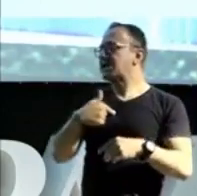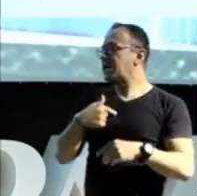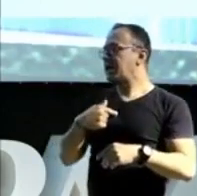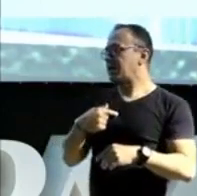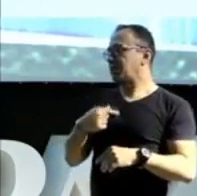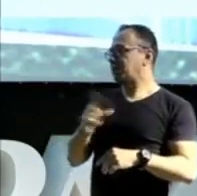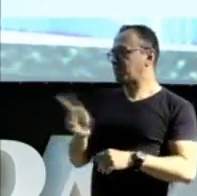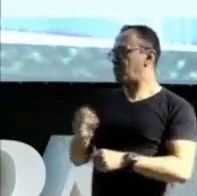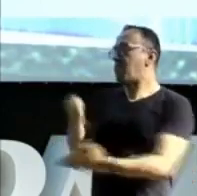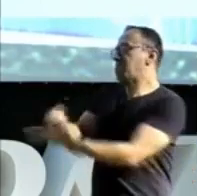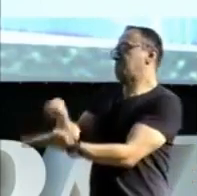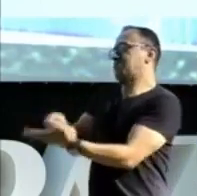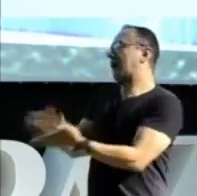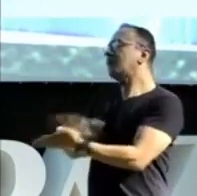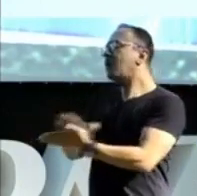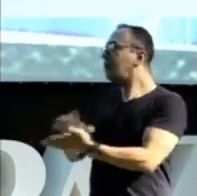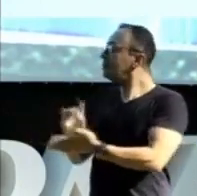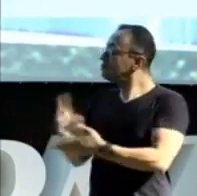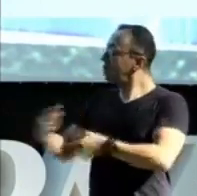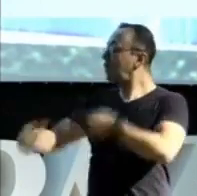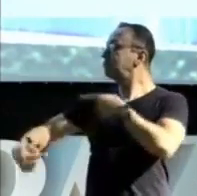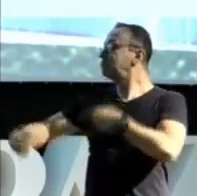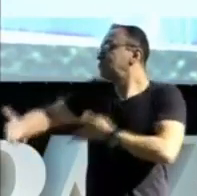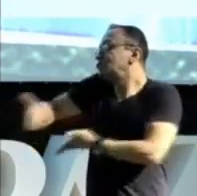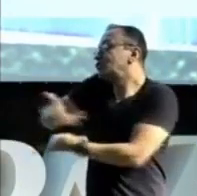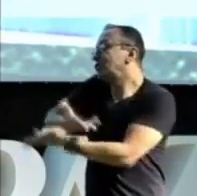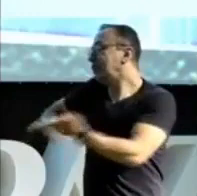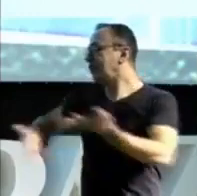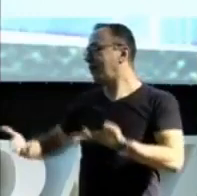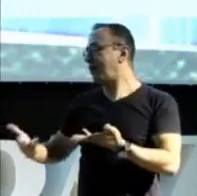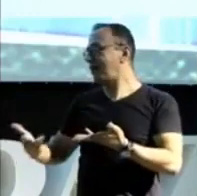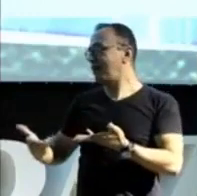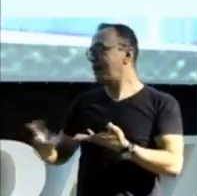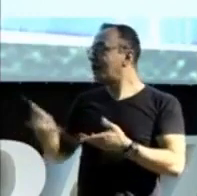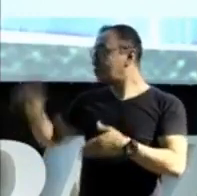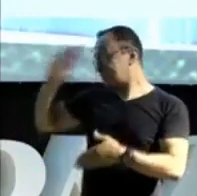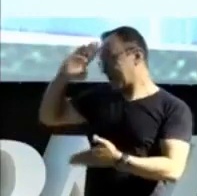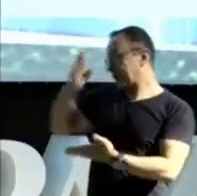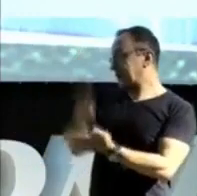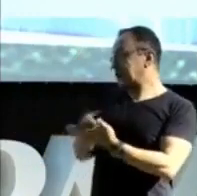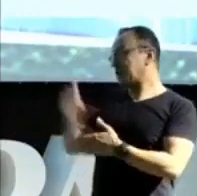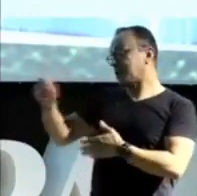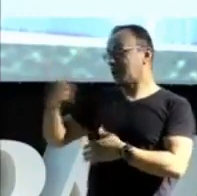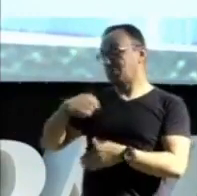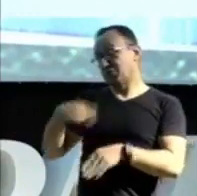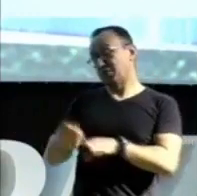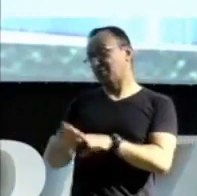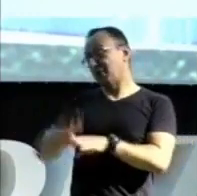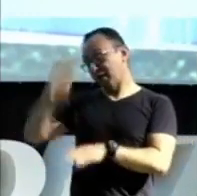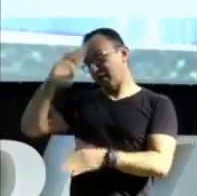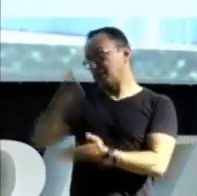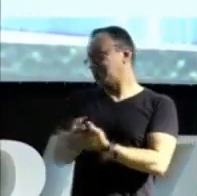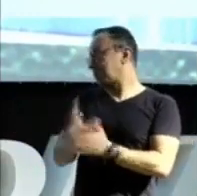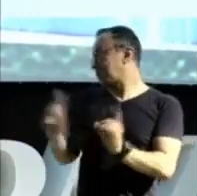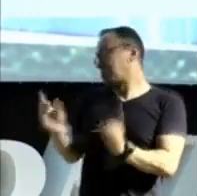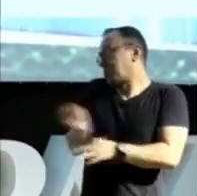E eu tenho a certeza em Deus, a senhora também tem. Olha o nosso ponto de convergência. Vamos falar sobre isso.